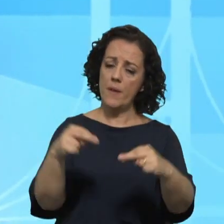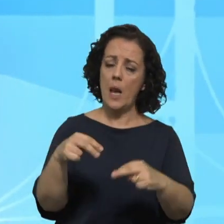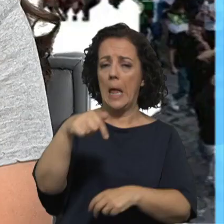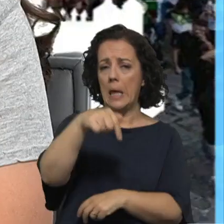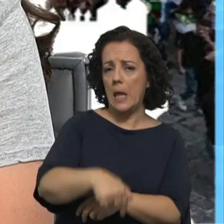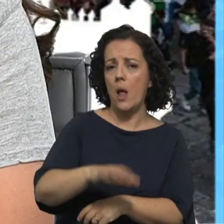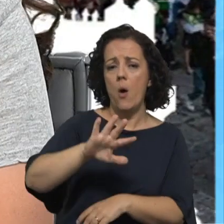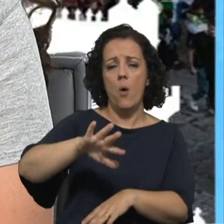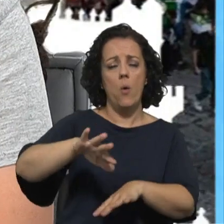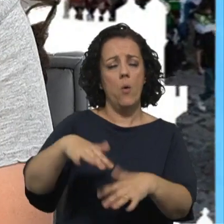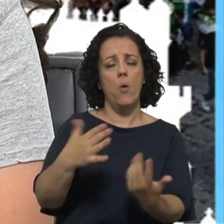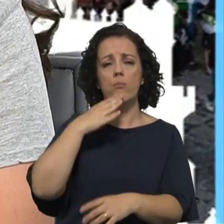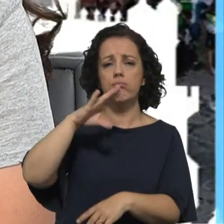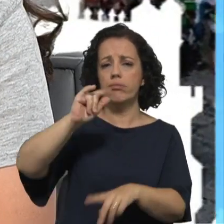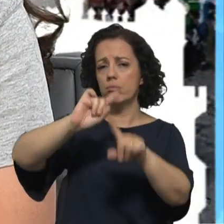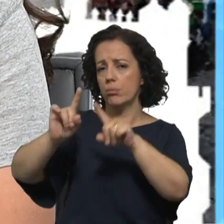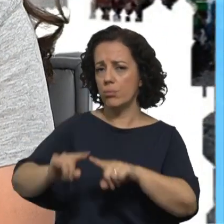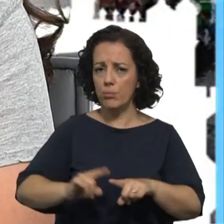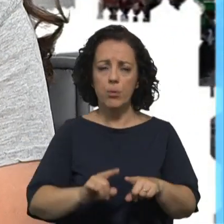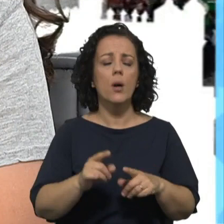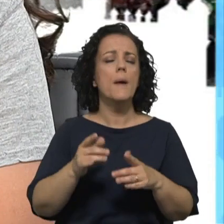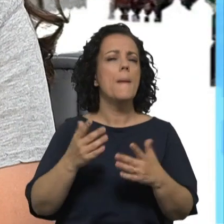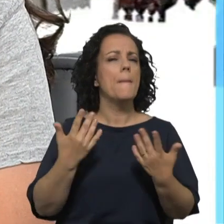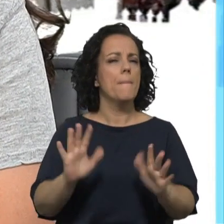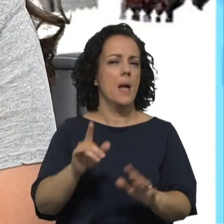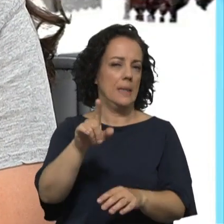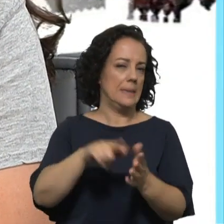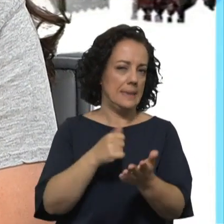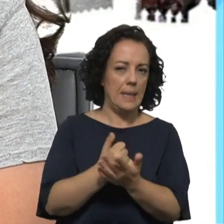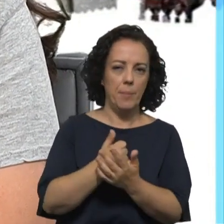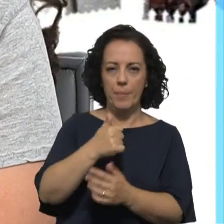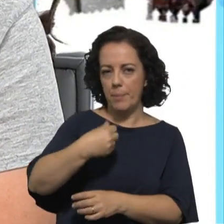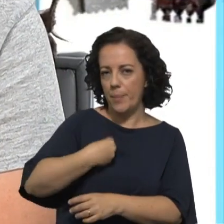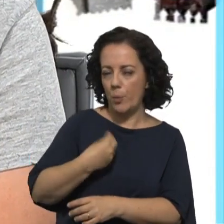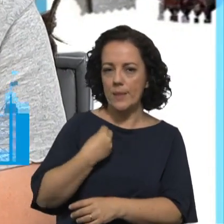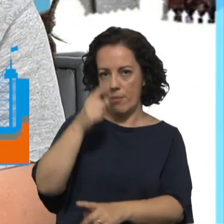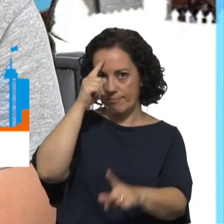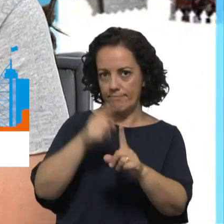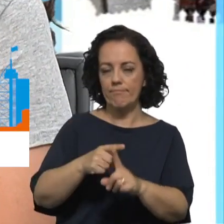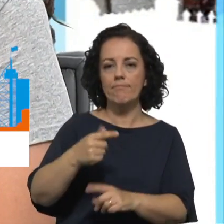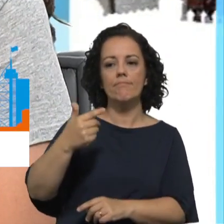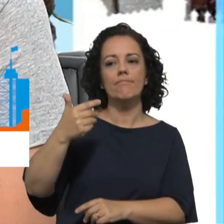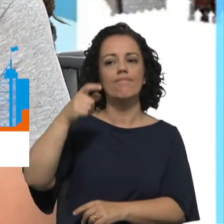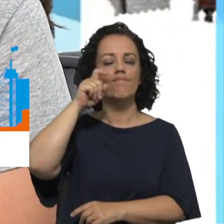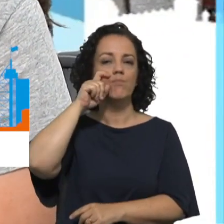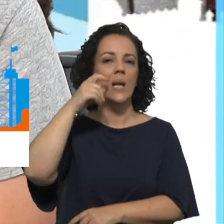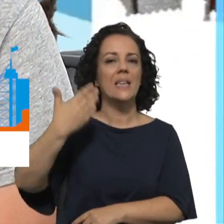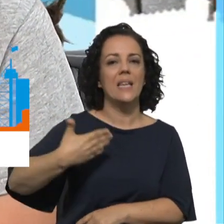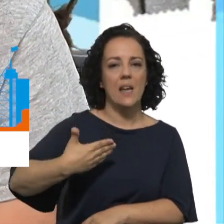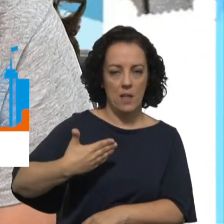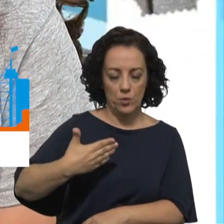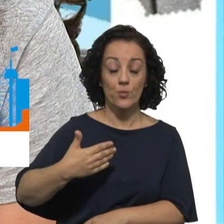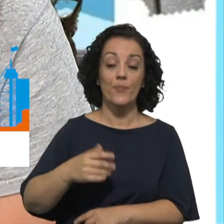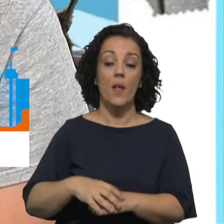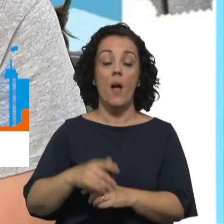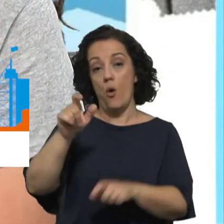seja noutras latitudes, não é? Sempre esta preocupação de respeito pelos direitos humanos. Sim. A FEC, não é? A Fundação Fé e